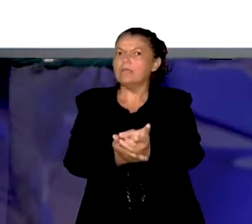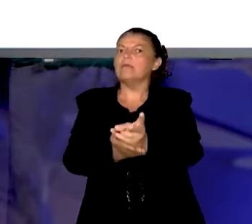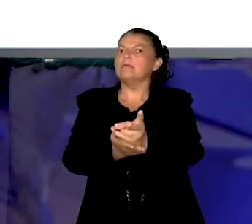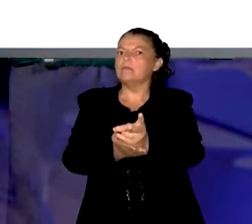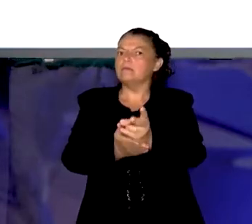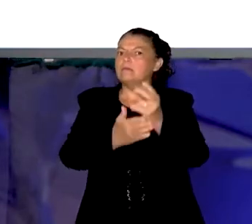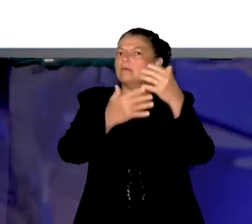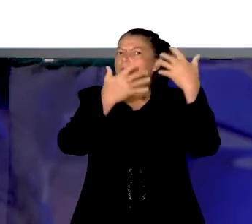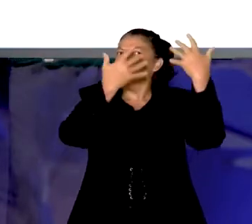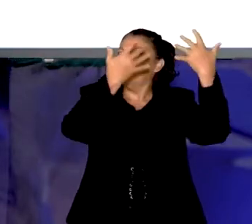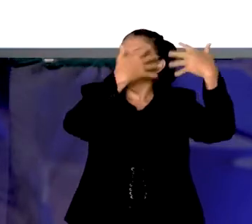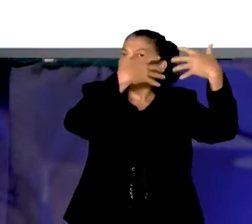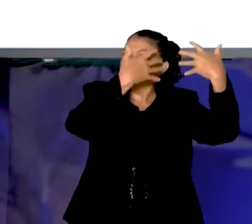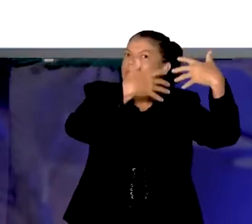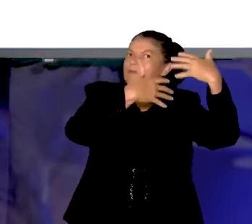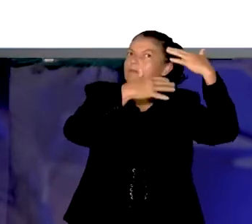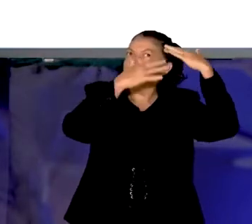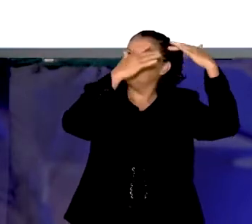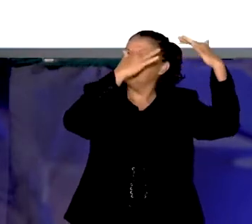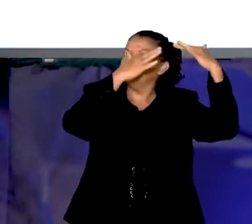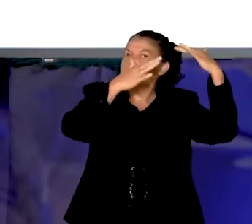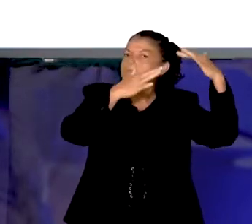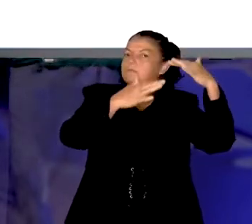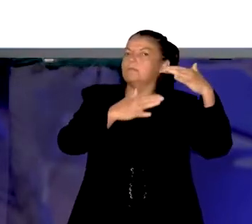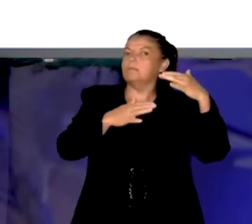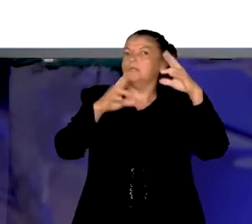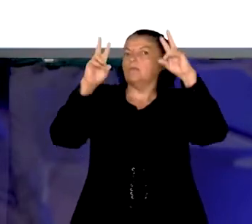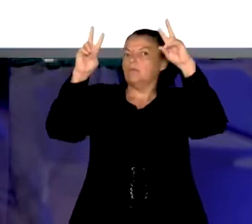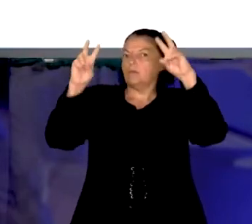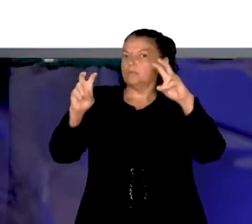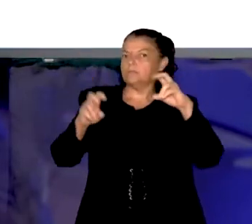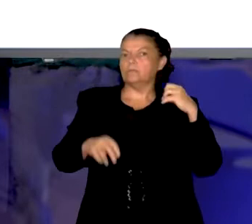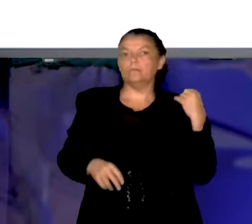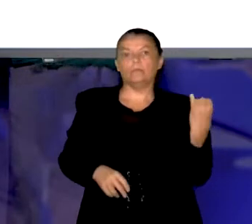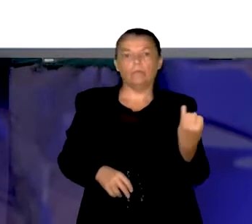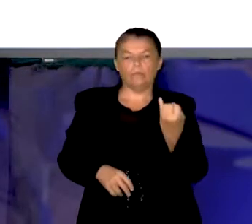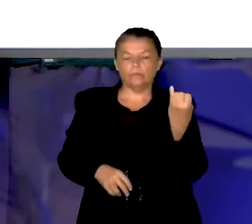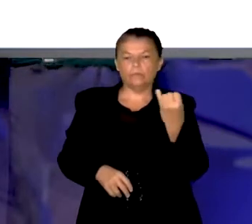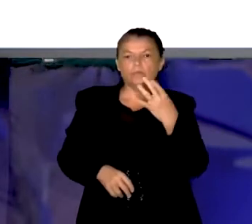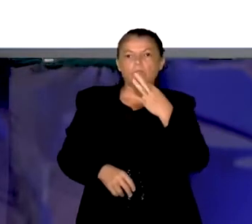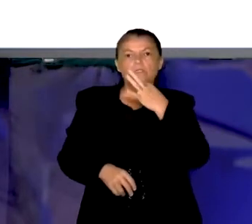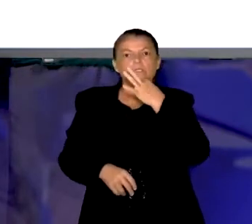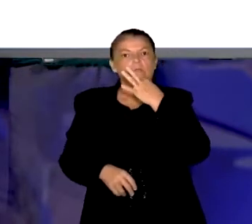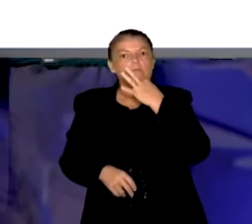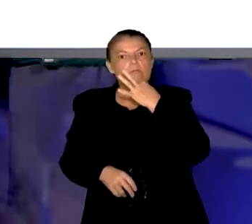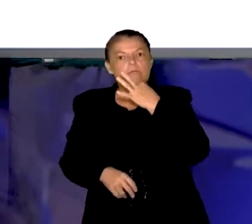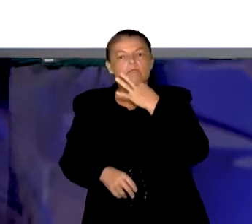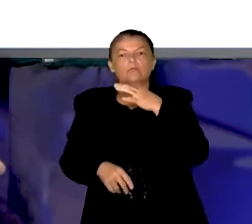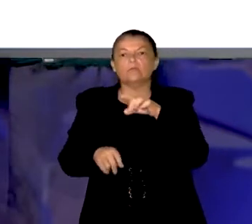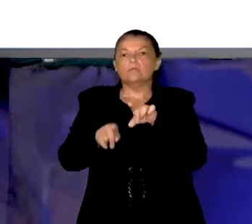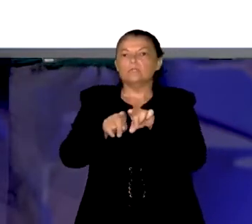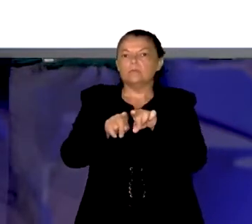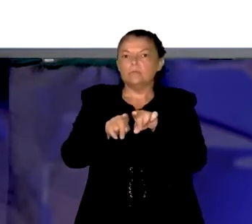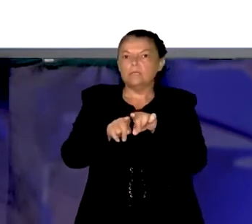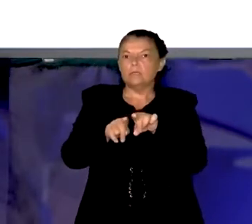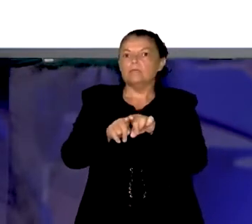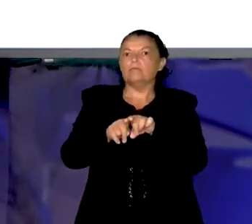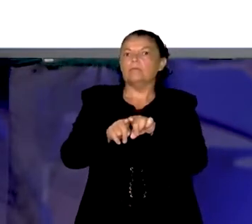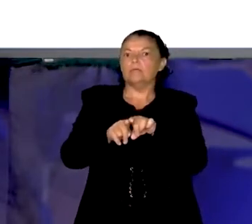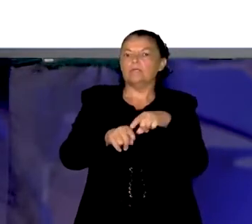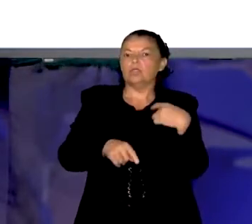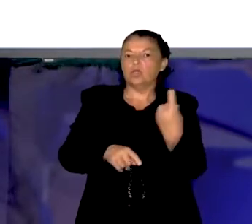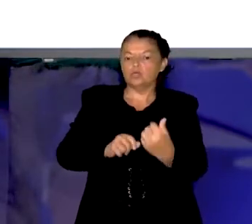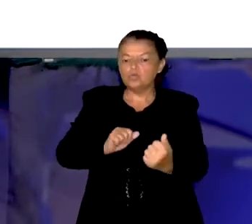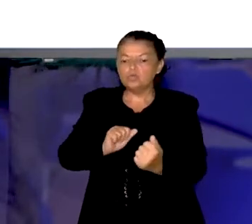vez, assuntos importantes para o conhecimento, para conhecer, para crescermos.